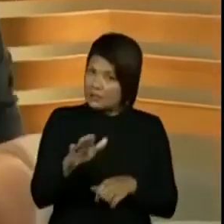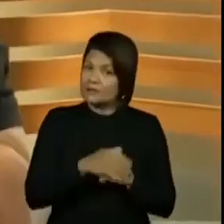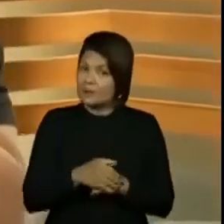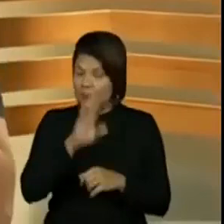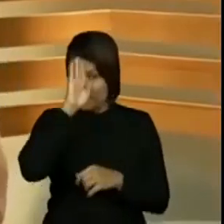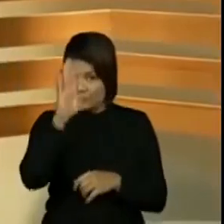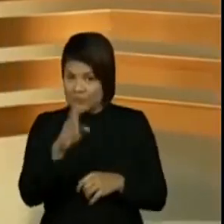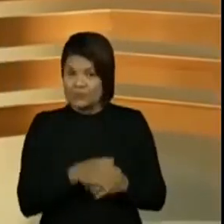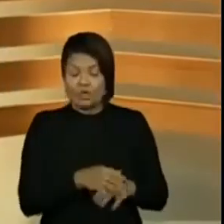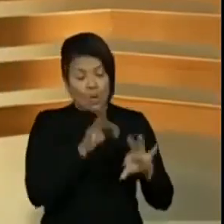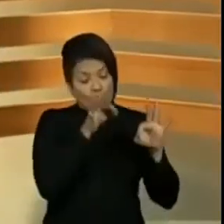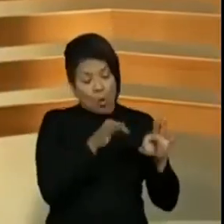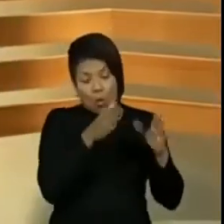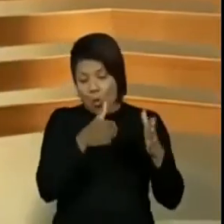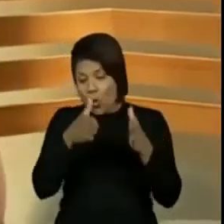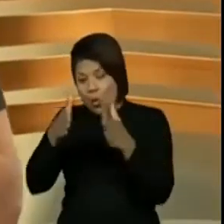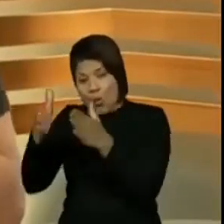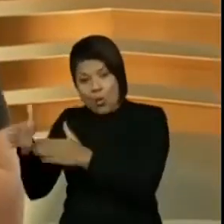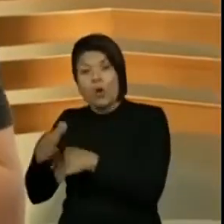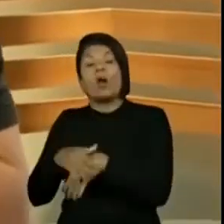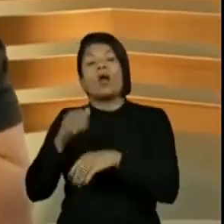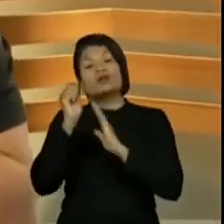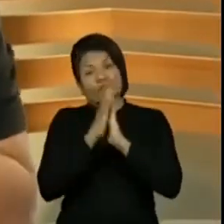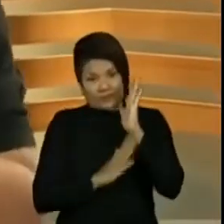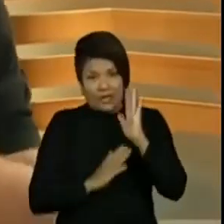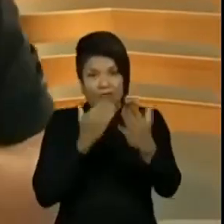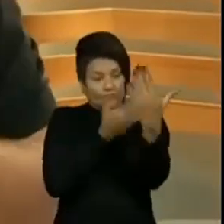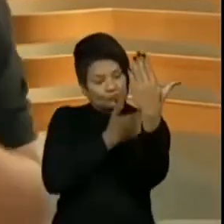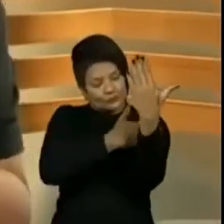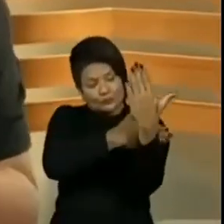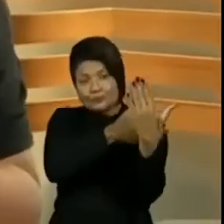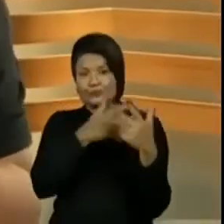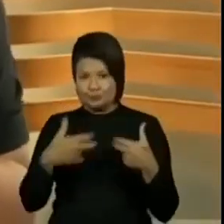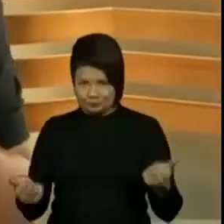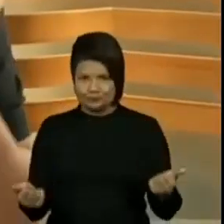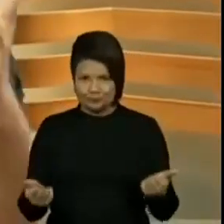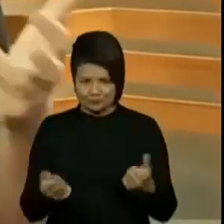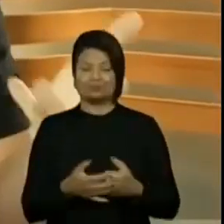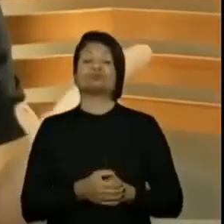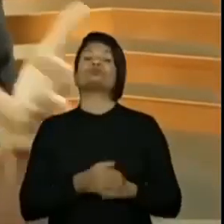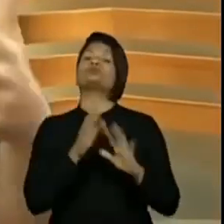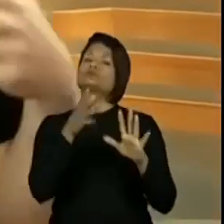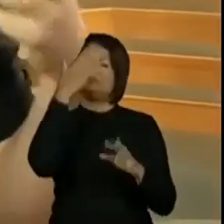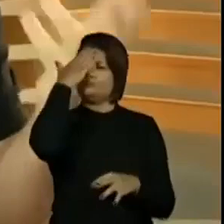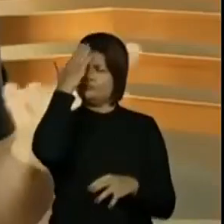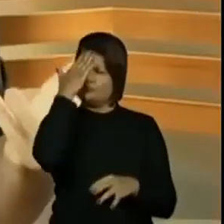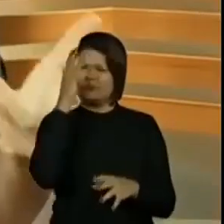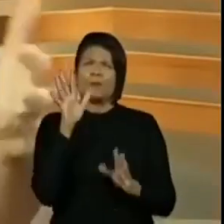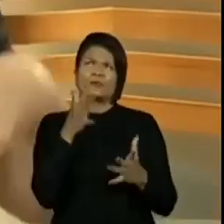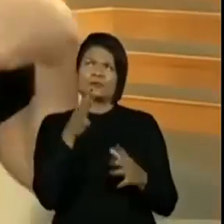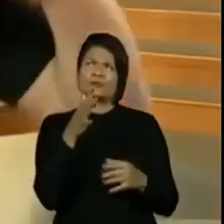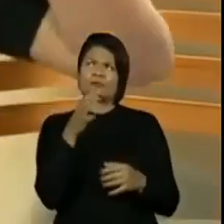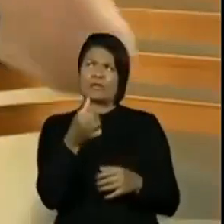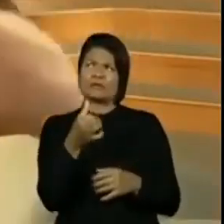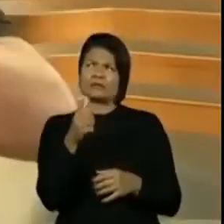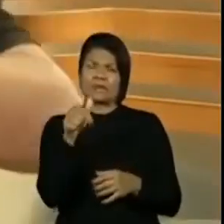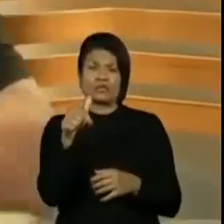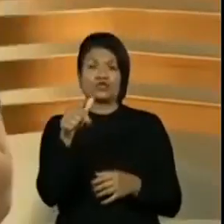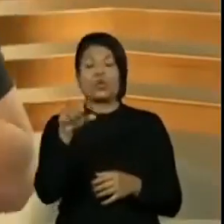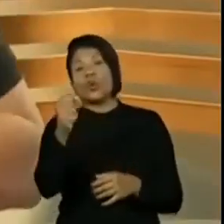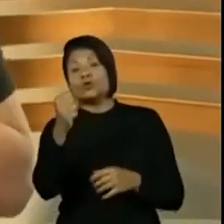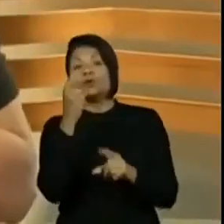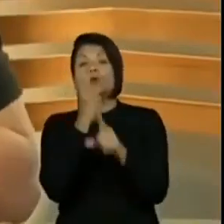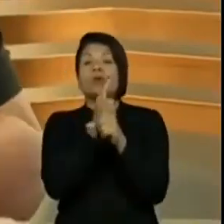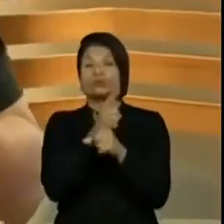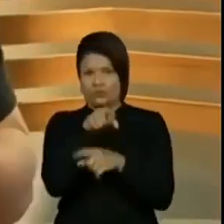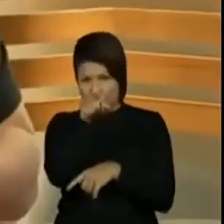a organizar as atividades. E olha, ao longo de nossas aulas, já 6, 7, 8 aulas, 8 encontros que eu